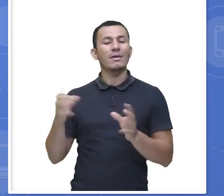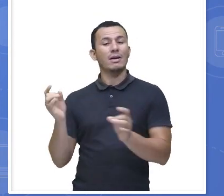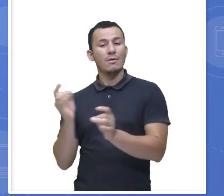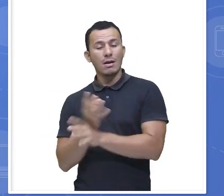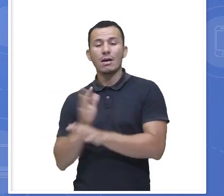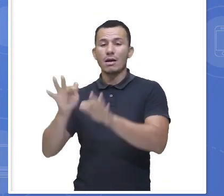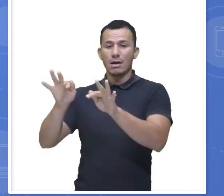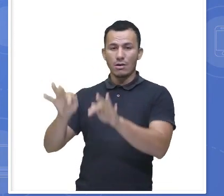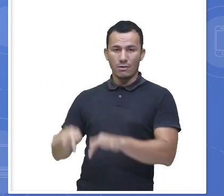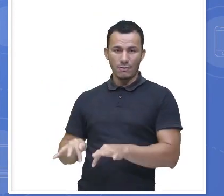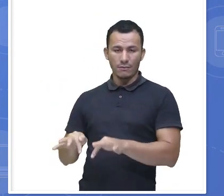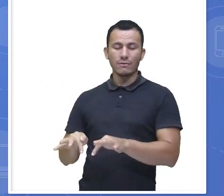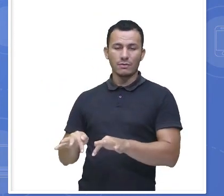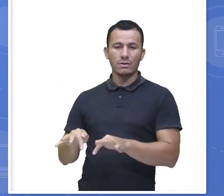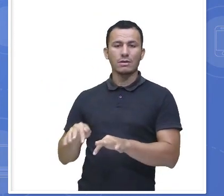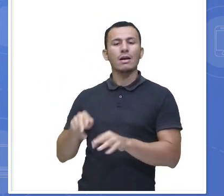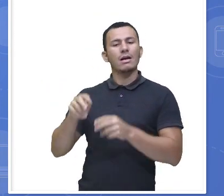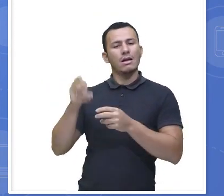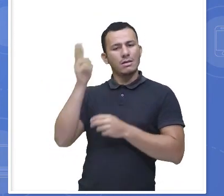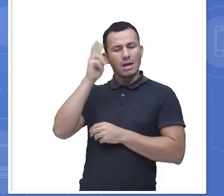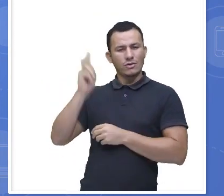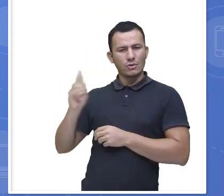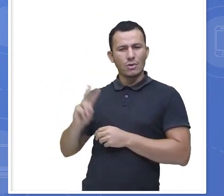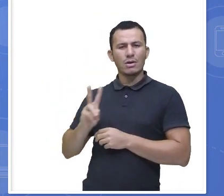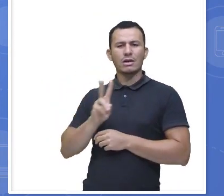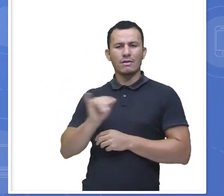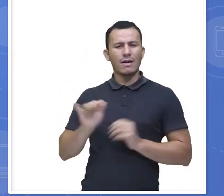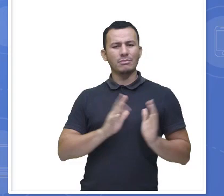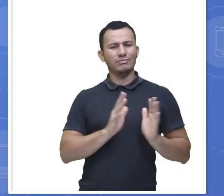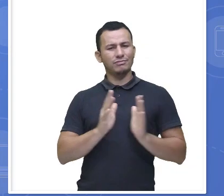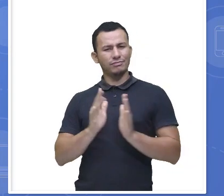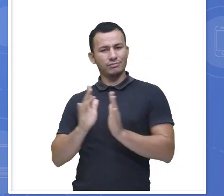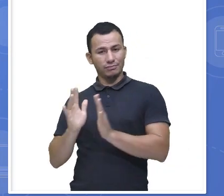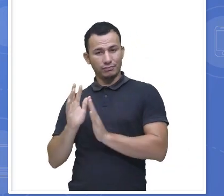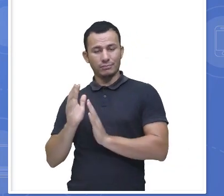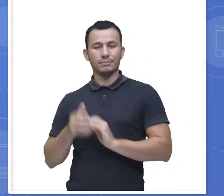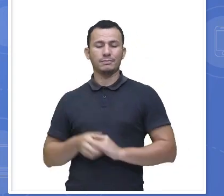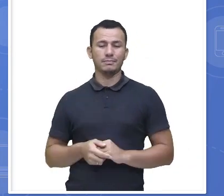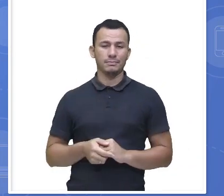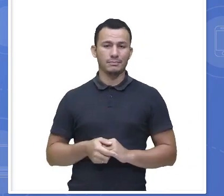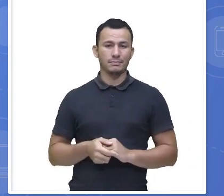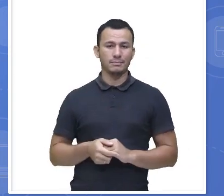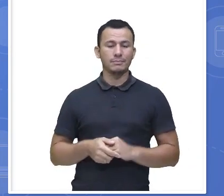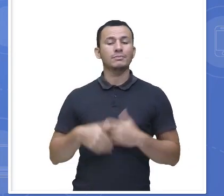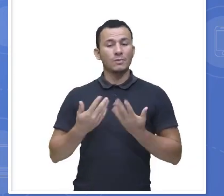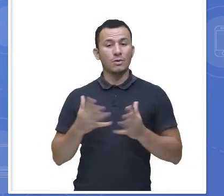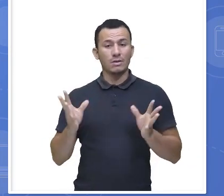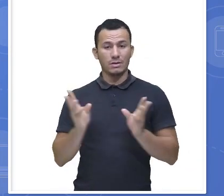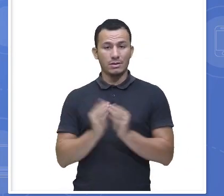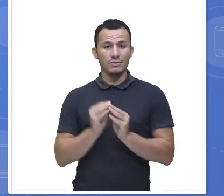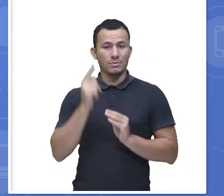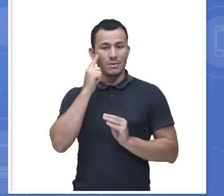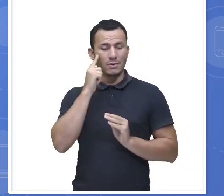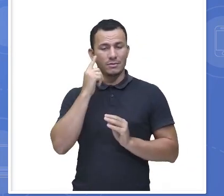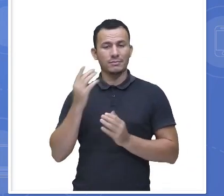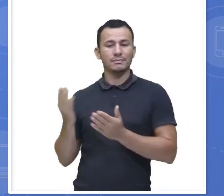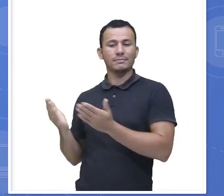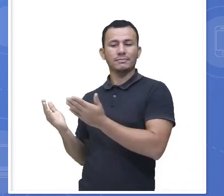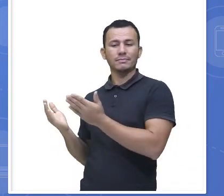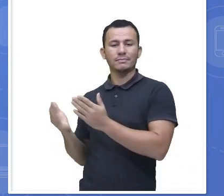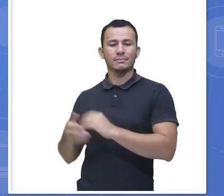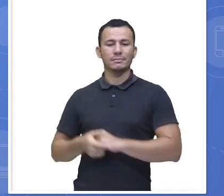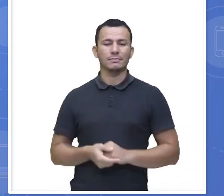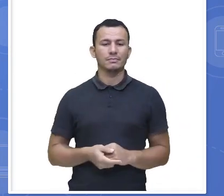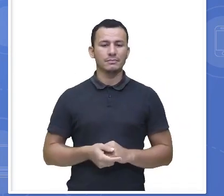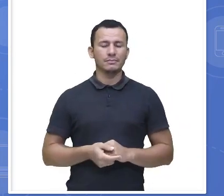solução desse conflito que se desenvolveu ao longo da história. Vamos para um quadro resumo, então? Olha aí,